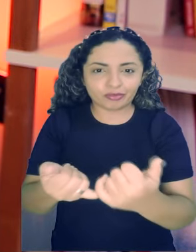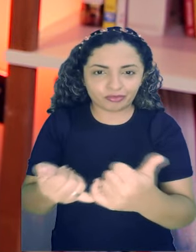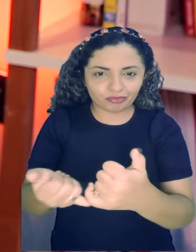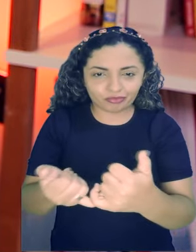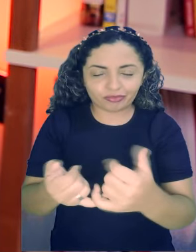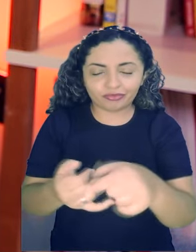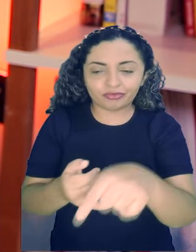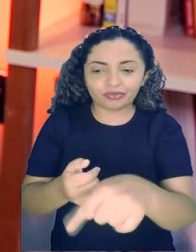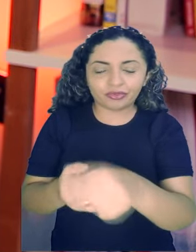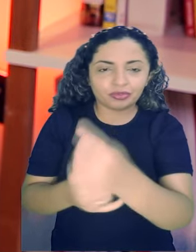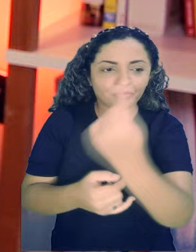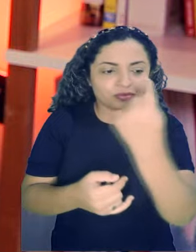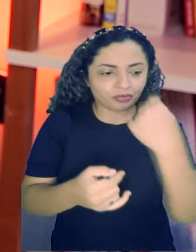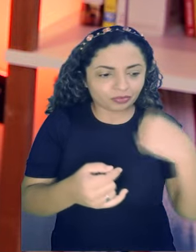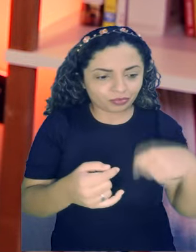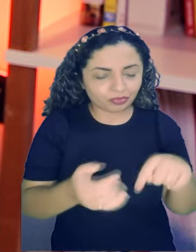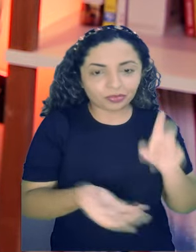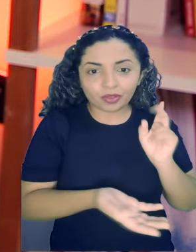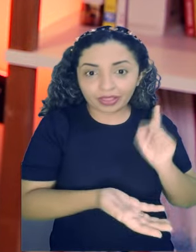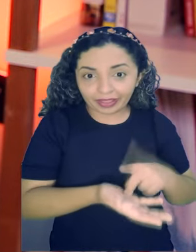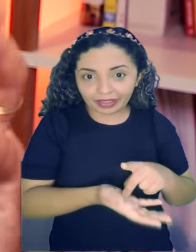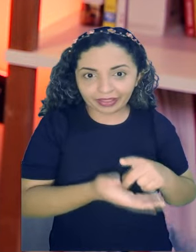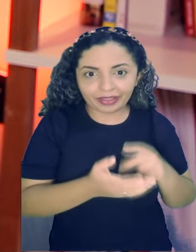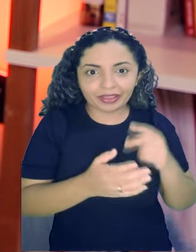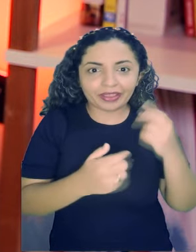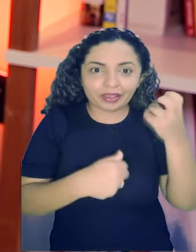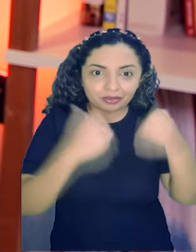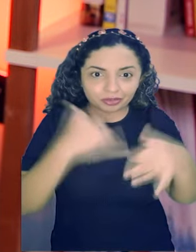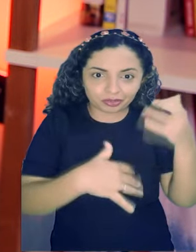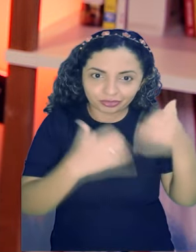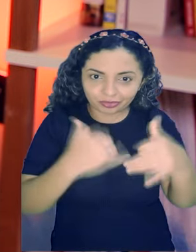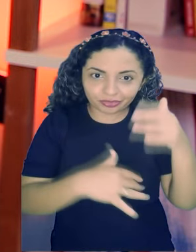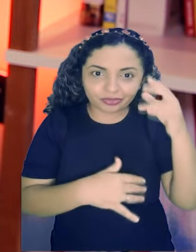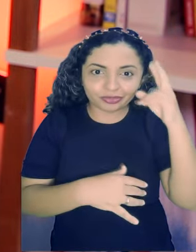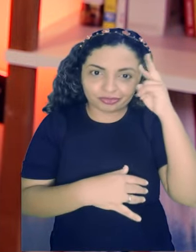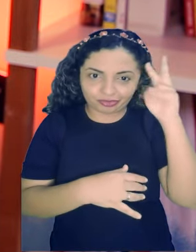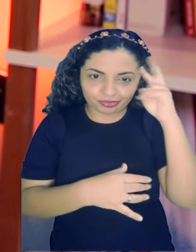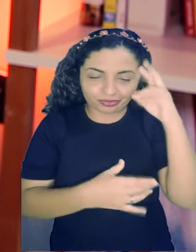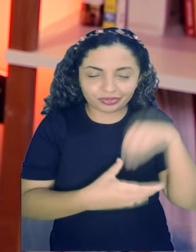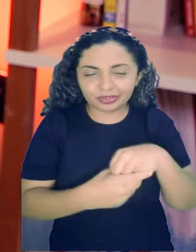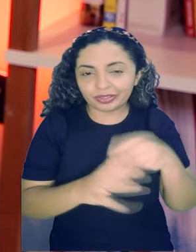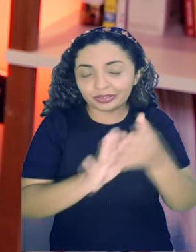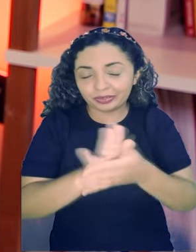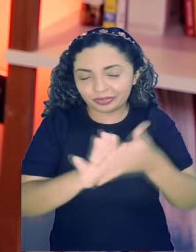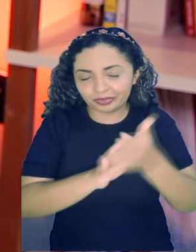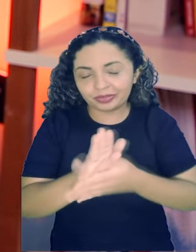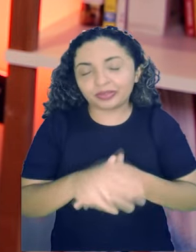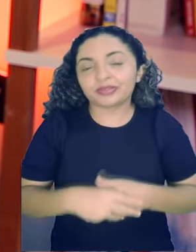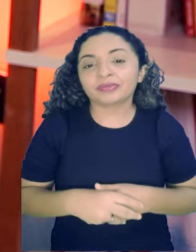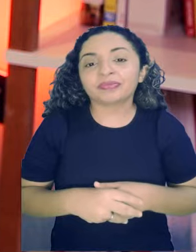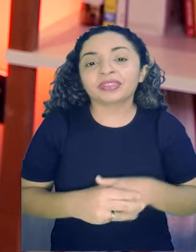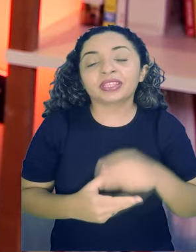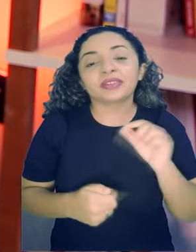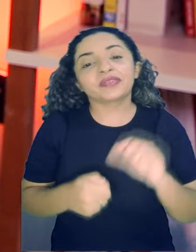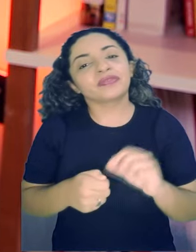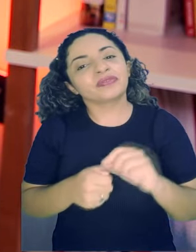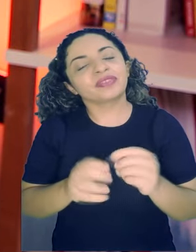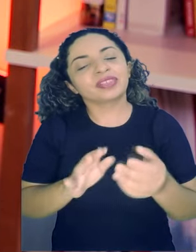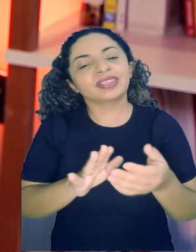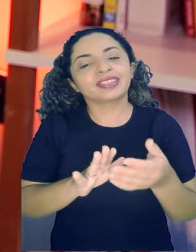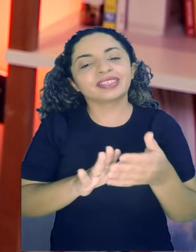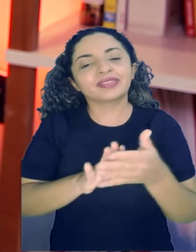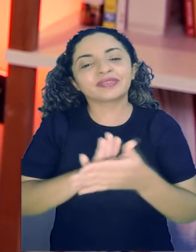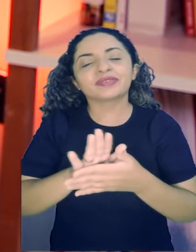da realidade virtual, com o mundo real da narrativa acontecendo ao mesmo tempo. Eu fiz um vídeo